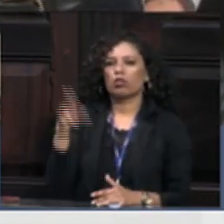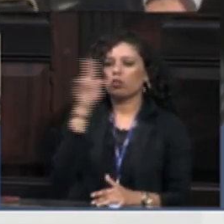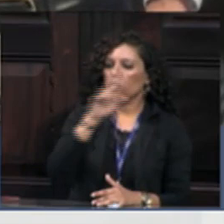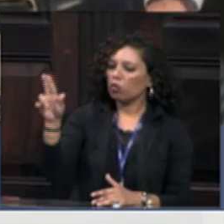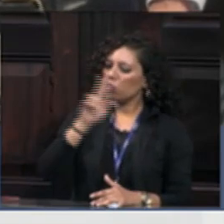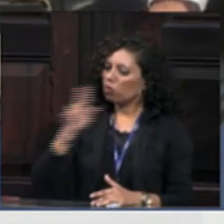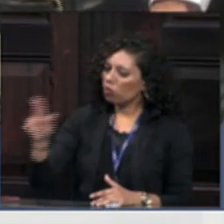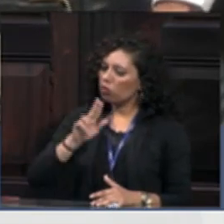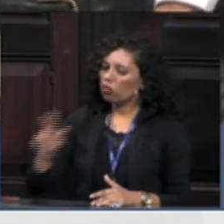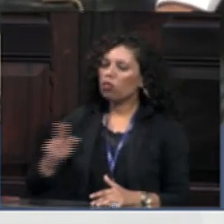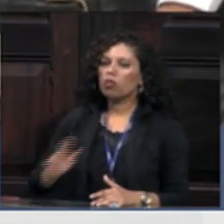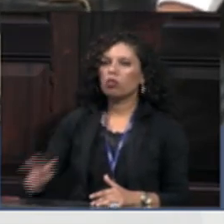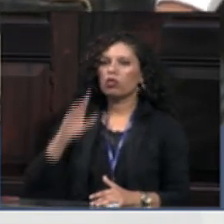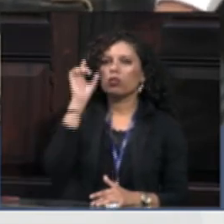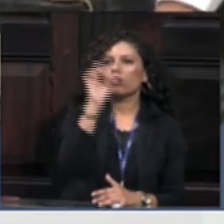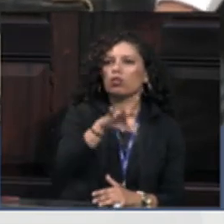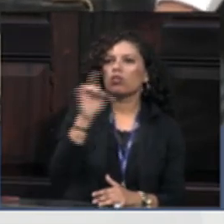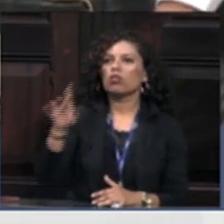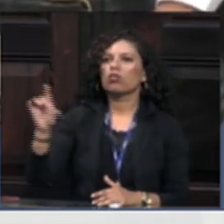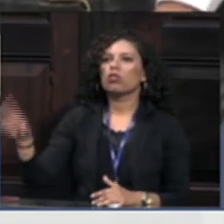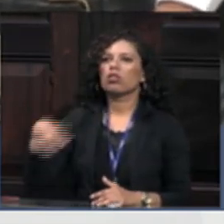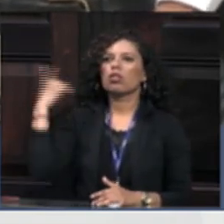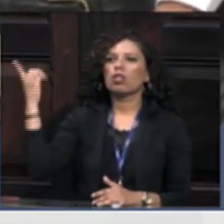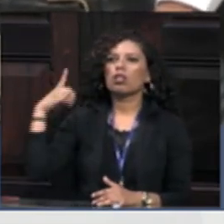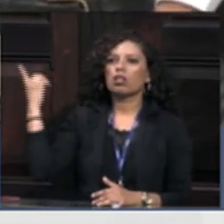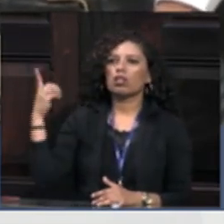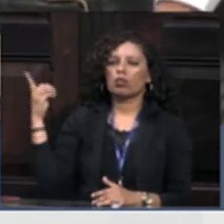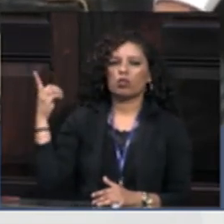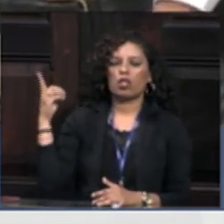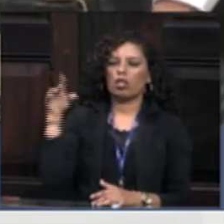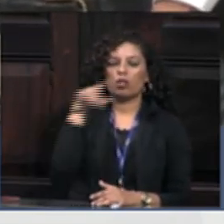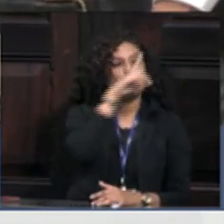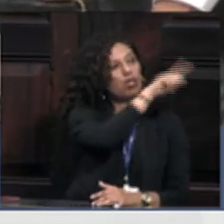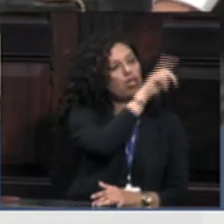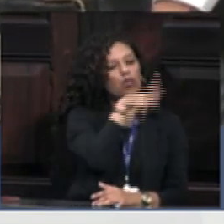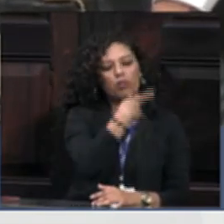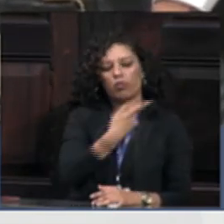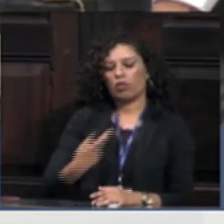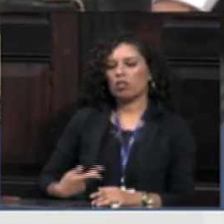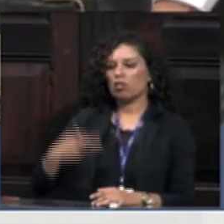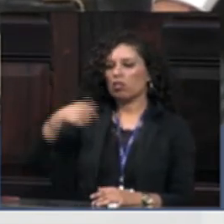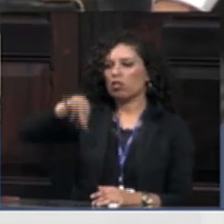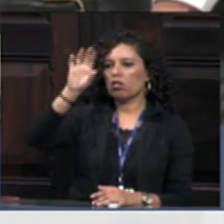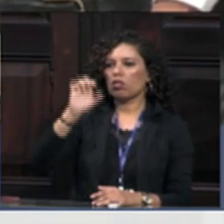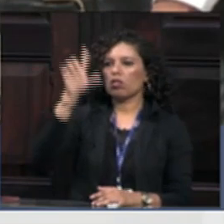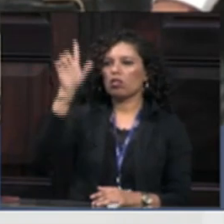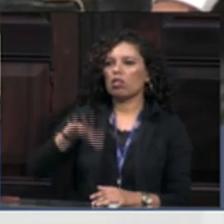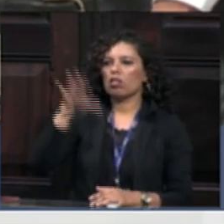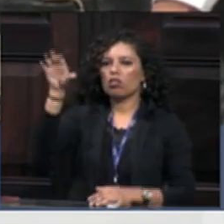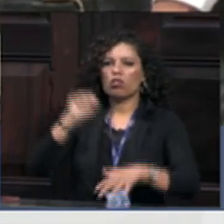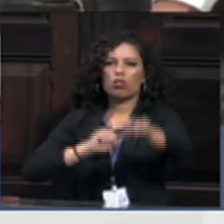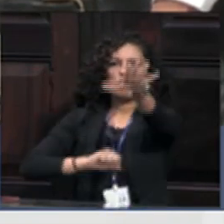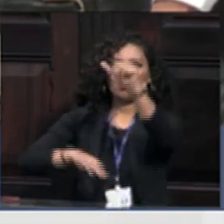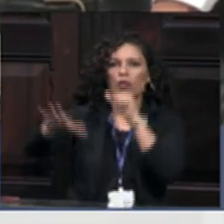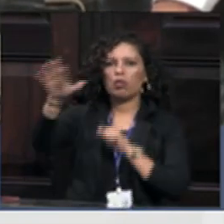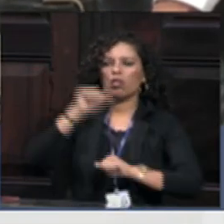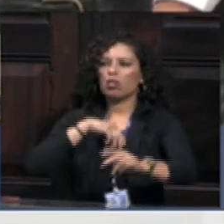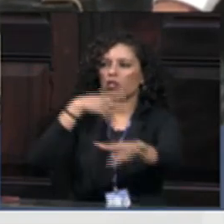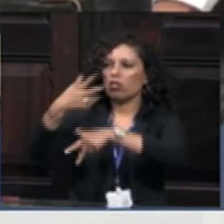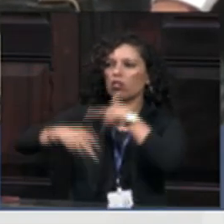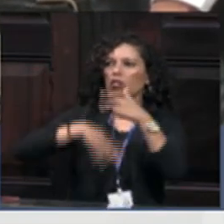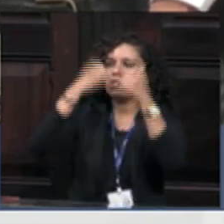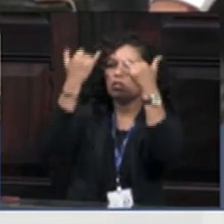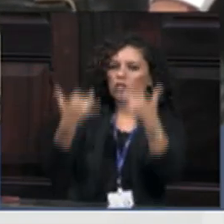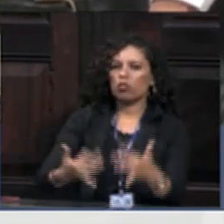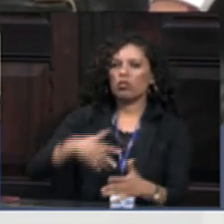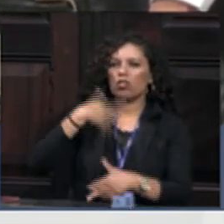Julianelli, Eliomar Coelho, enfermeira Rejane, Fábio Silva, Felipe Soares, Flávio Bolsonaro, Flávio Serafini, Geraldo